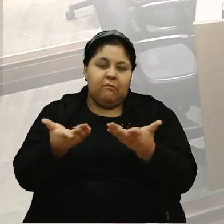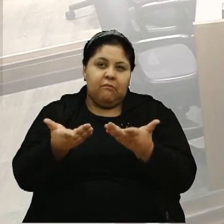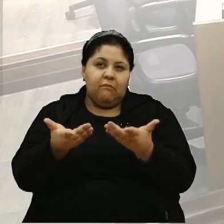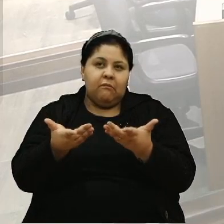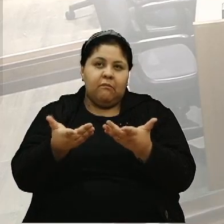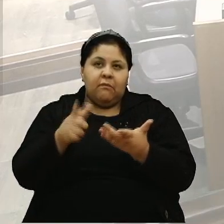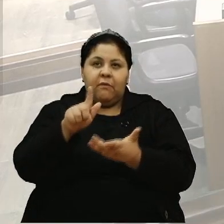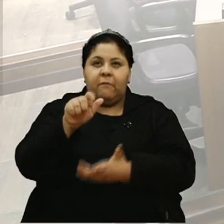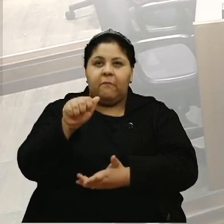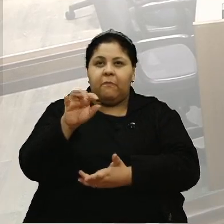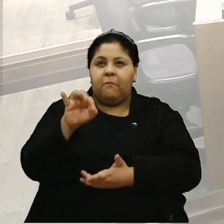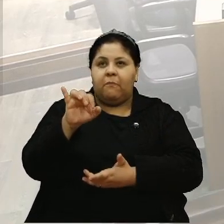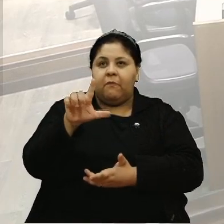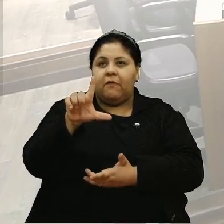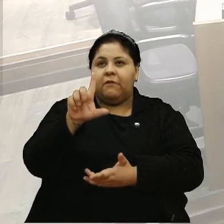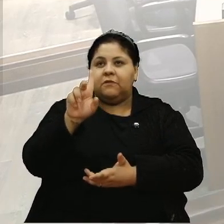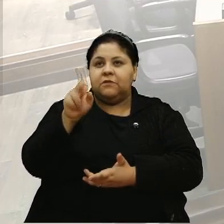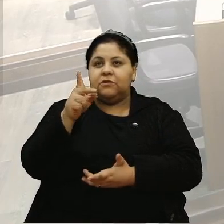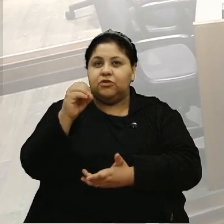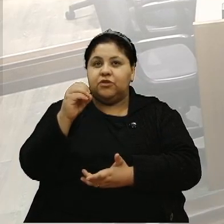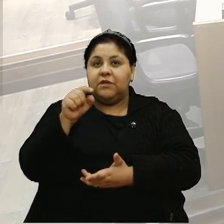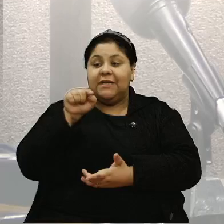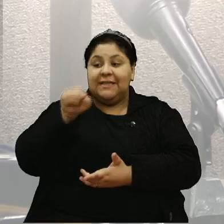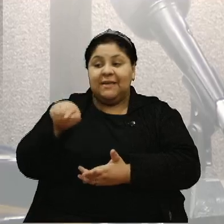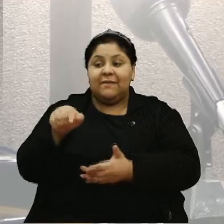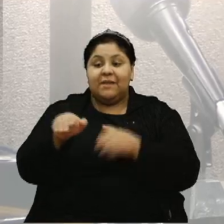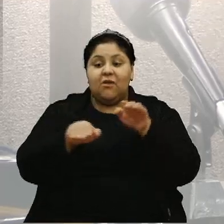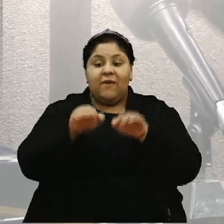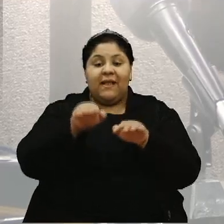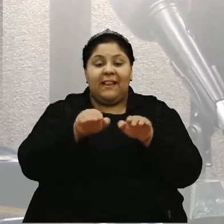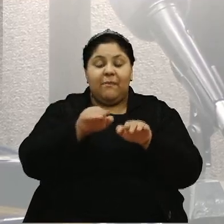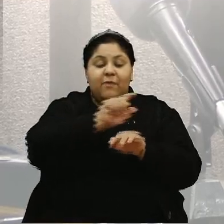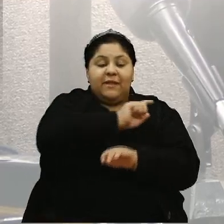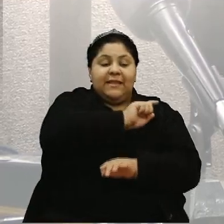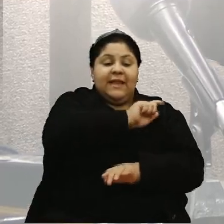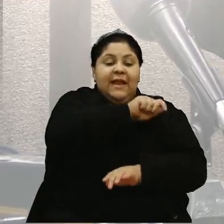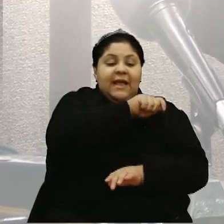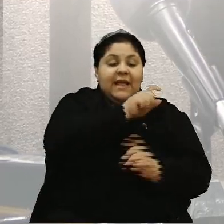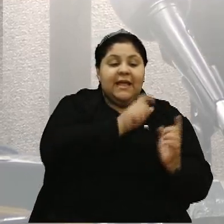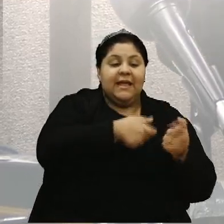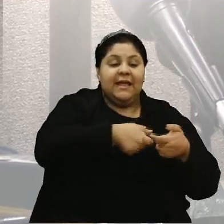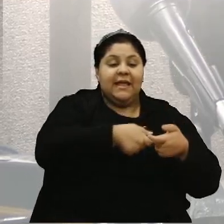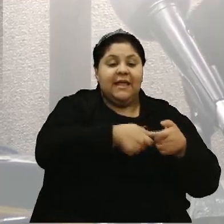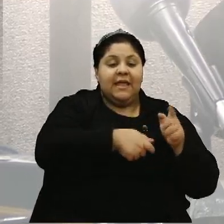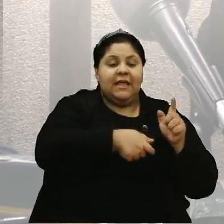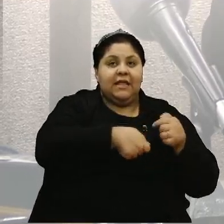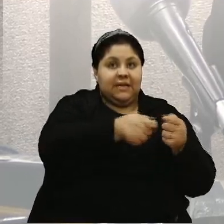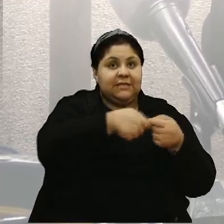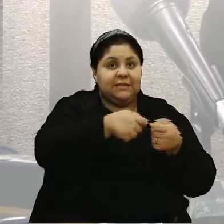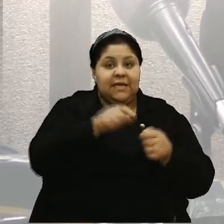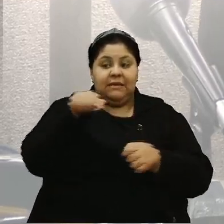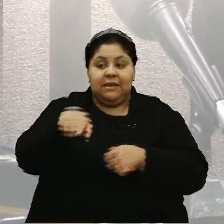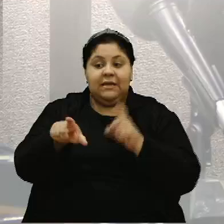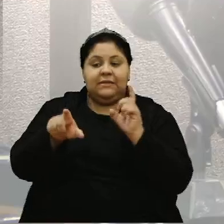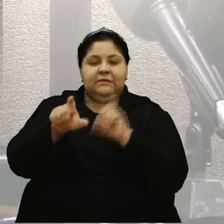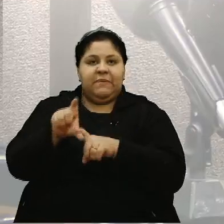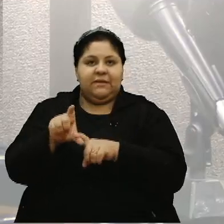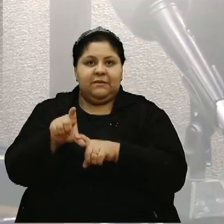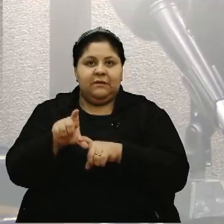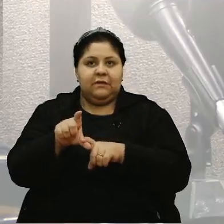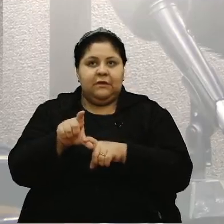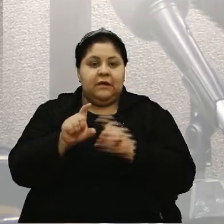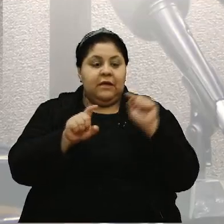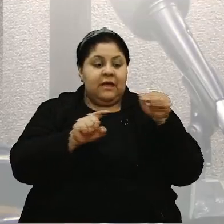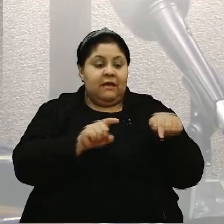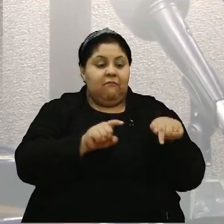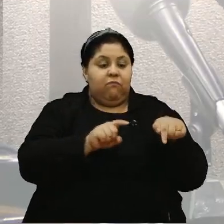ele tem que manter um equilíbrio entre receita e despesa. E quando a despesa cresce de forma desordenada, tem que